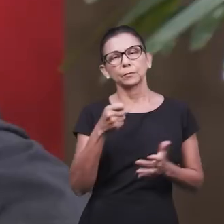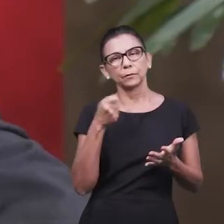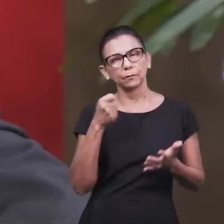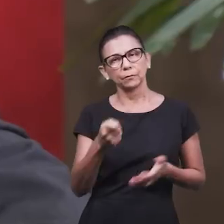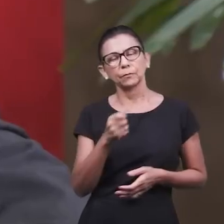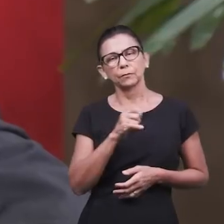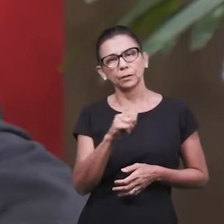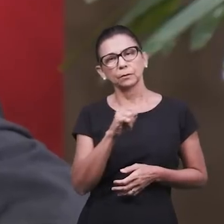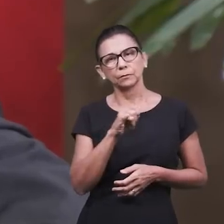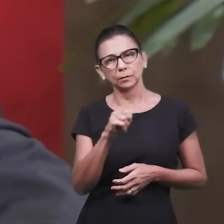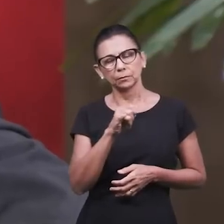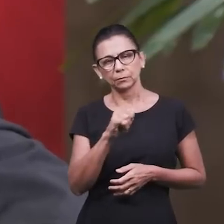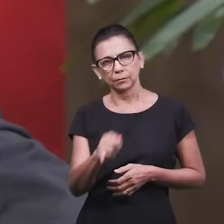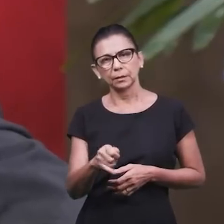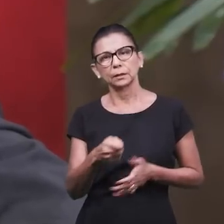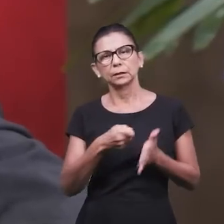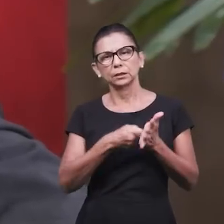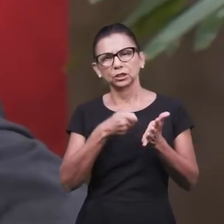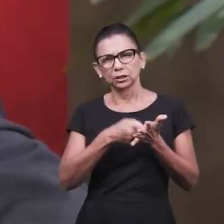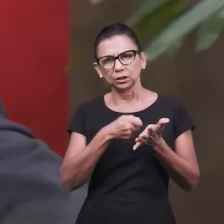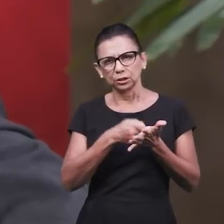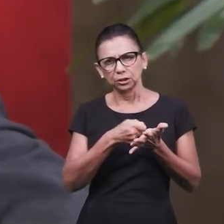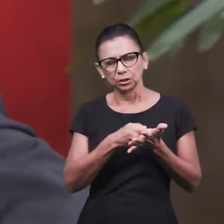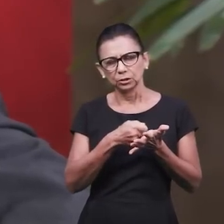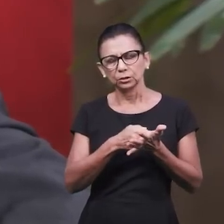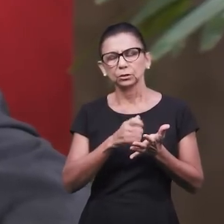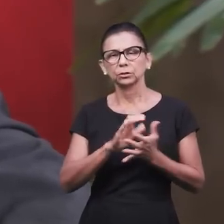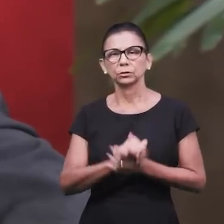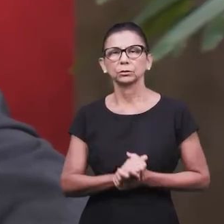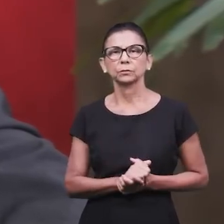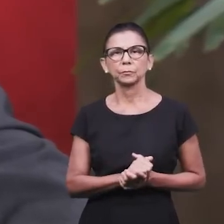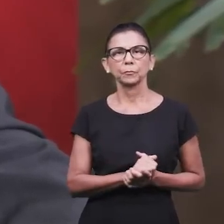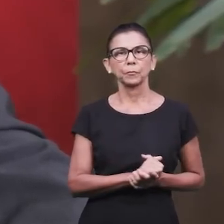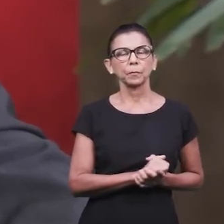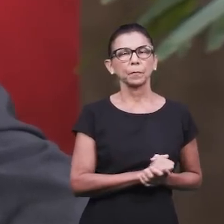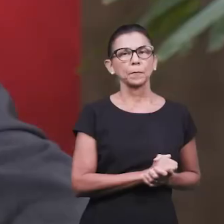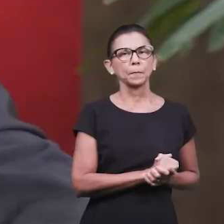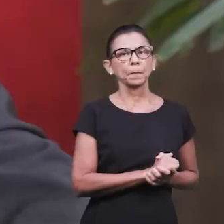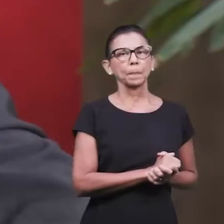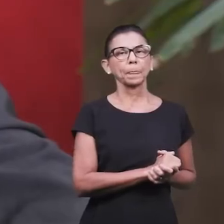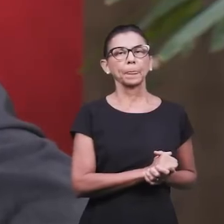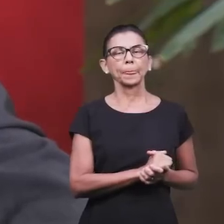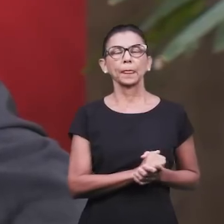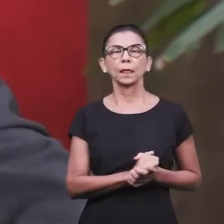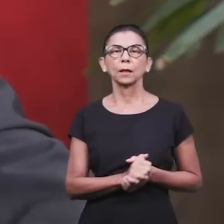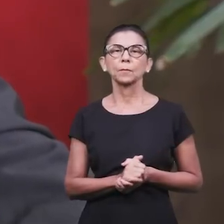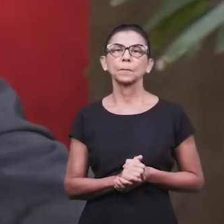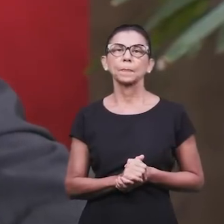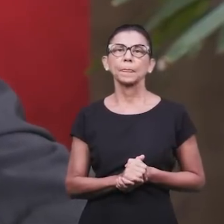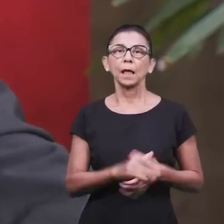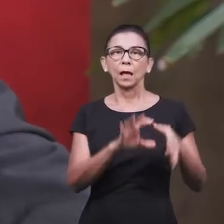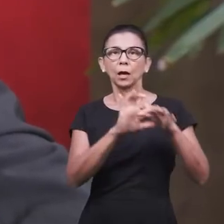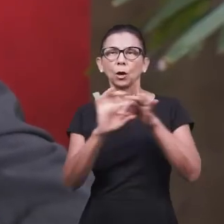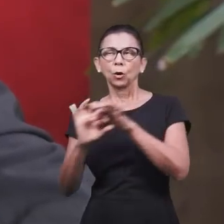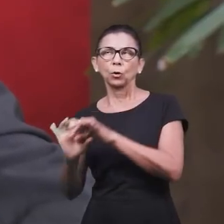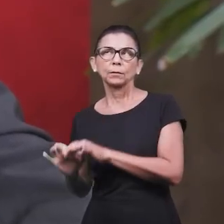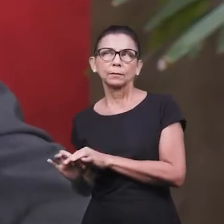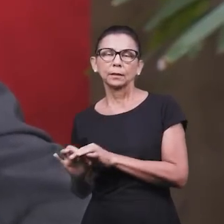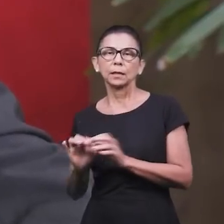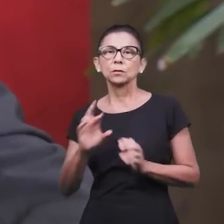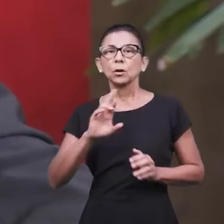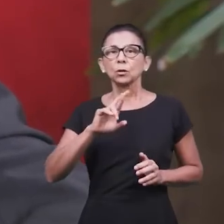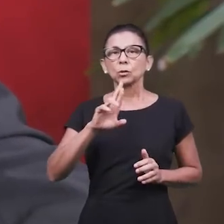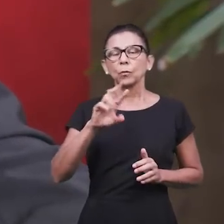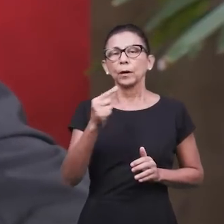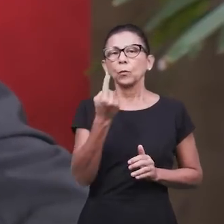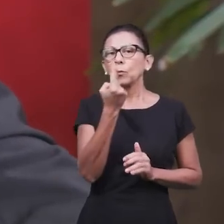na tecla, o pastor Reduti também fala muito sobre o contexto. Para nós não é um capítulo, o contexto para nós é